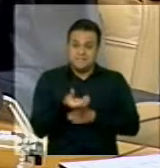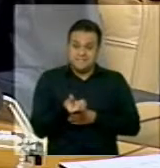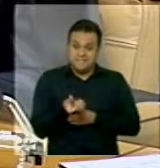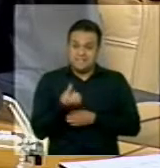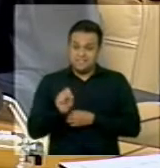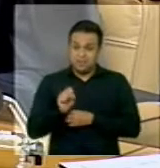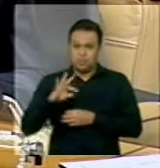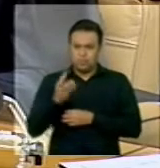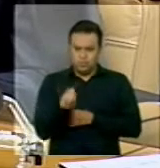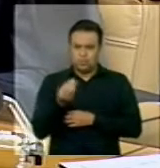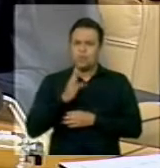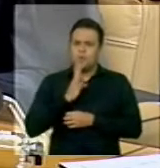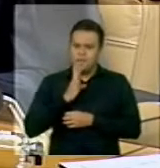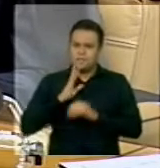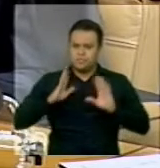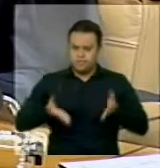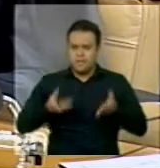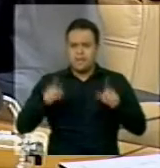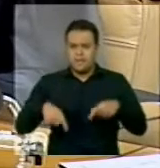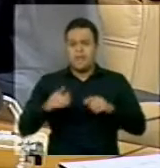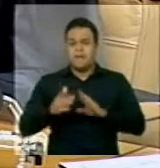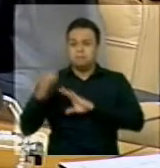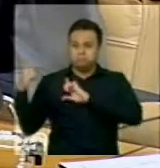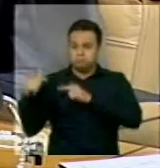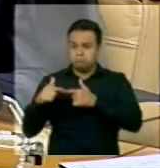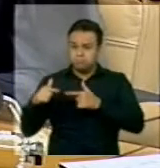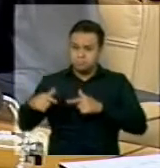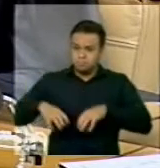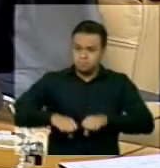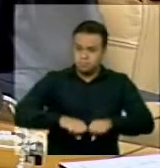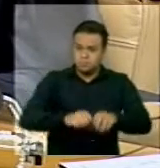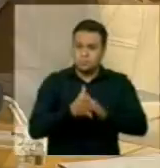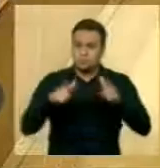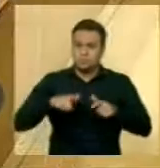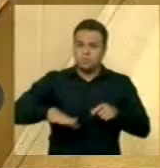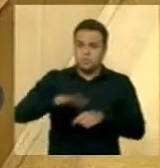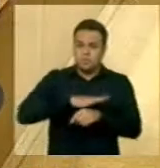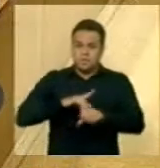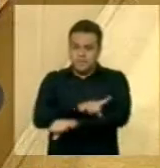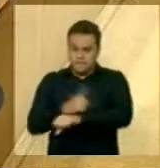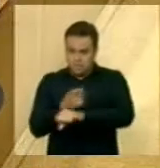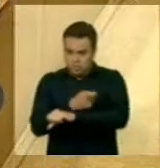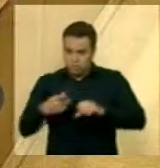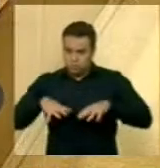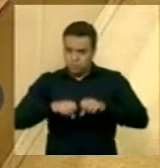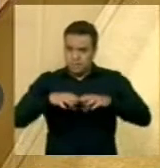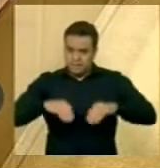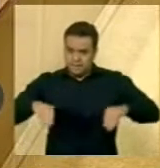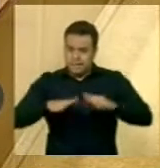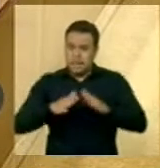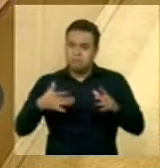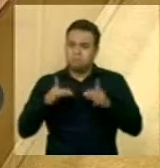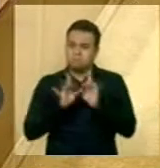conhecido, assenta aos remanescentes das comunidades dos quilombos que estejam ocupando suas terras, é reconhecida a